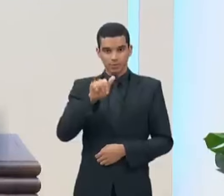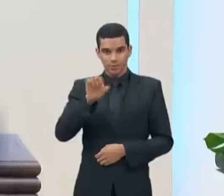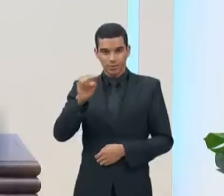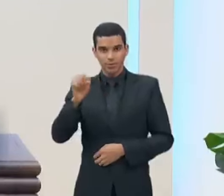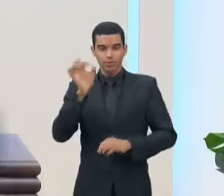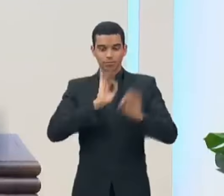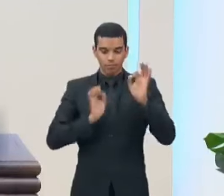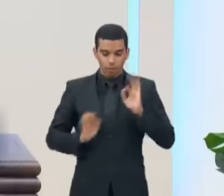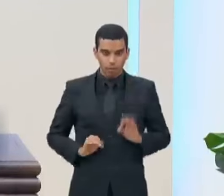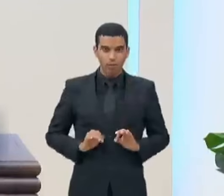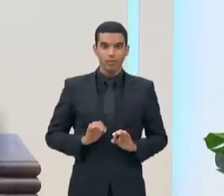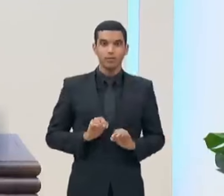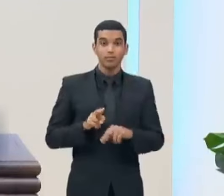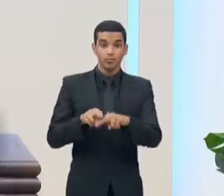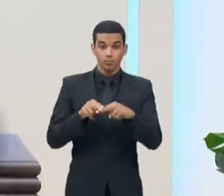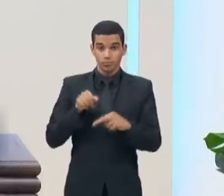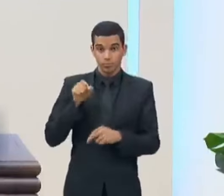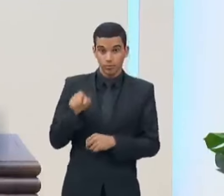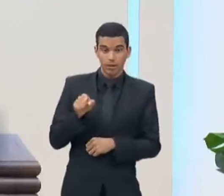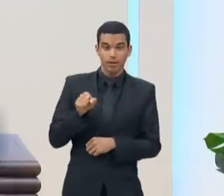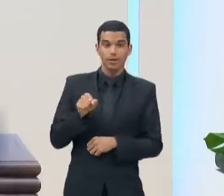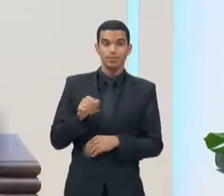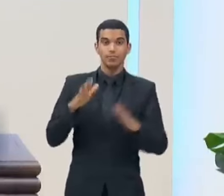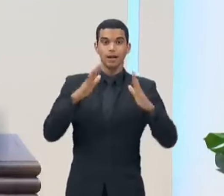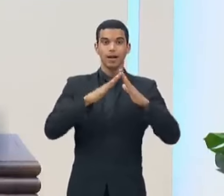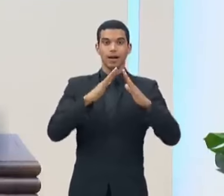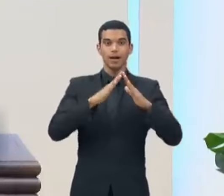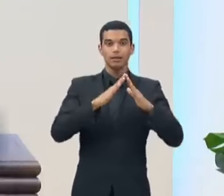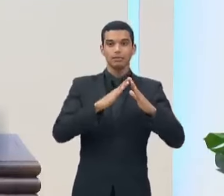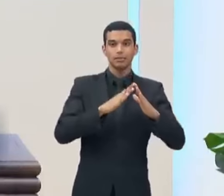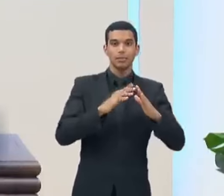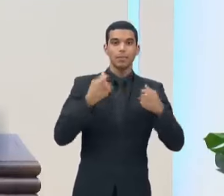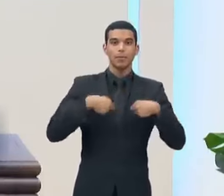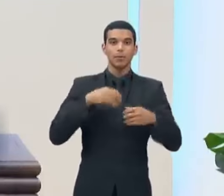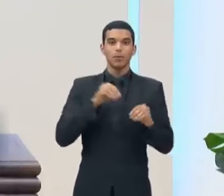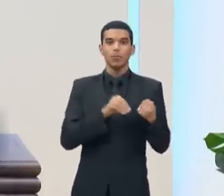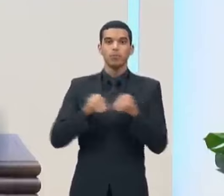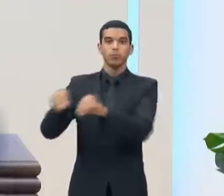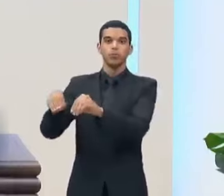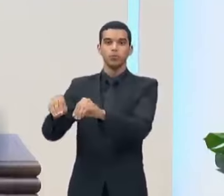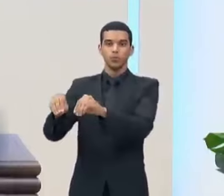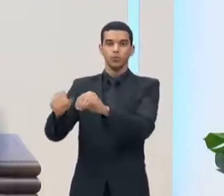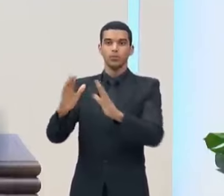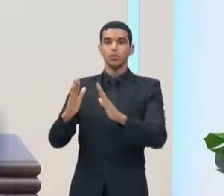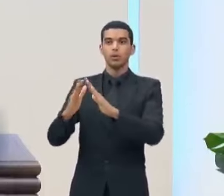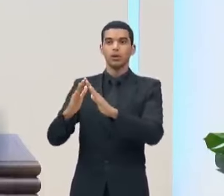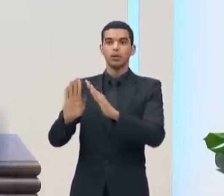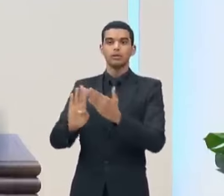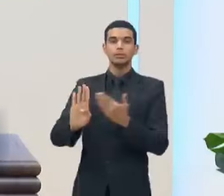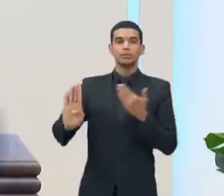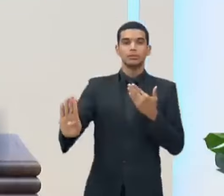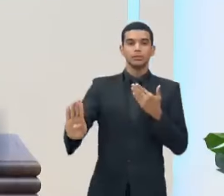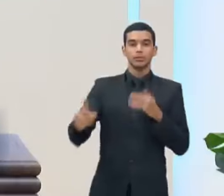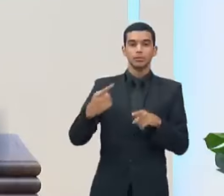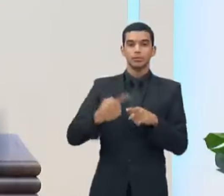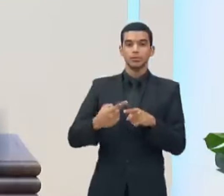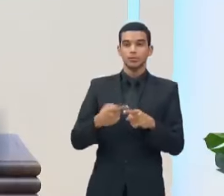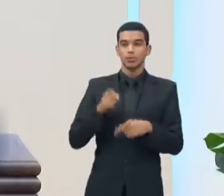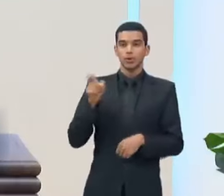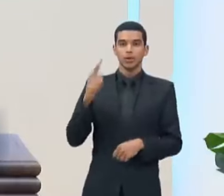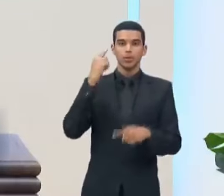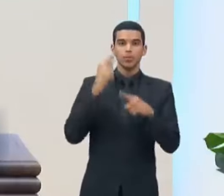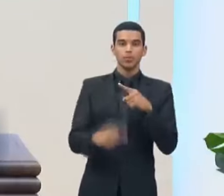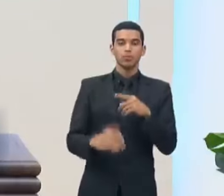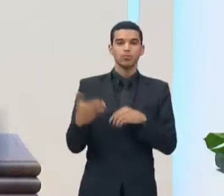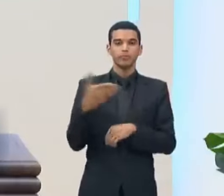ser leproso, morou numa casa separada, porque foi excluído da casa